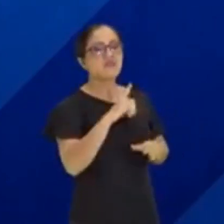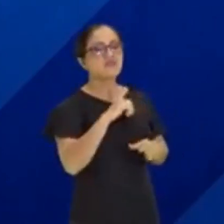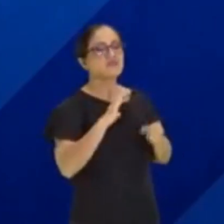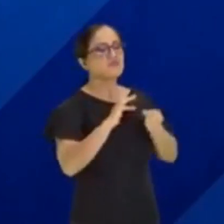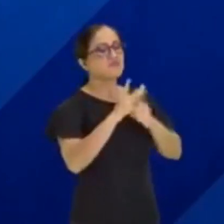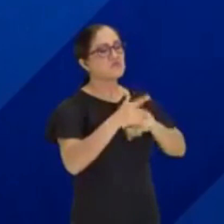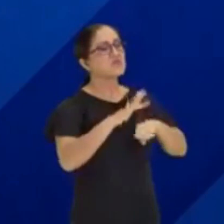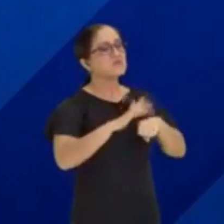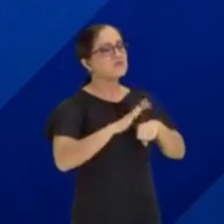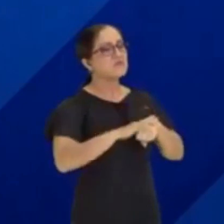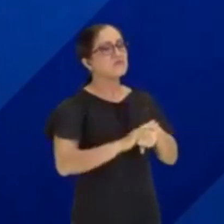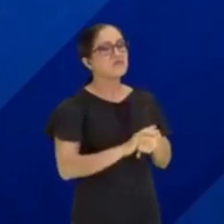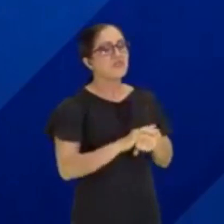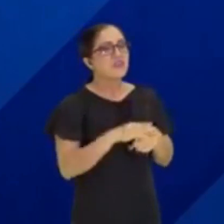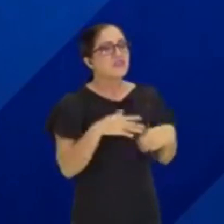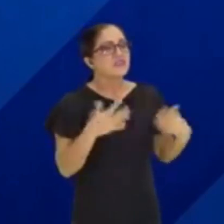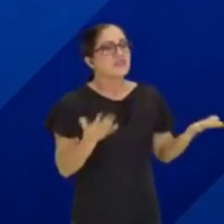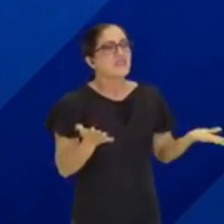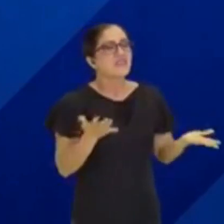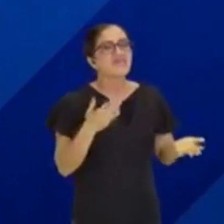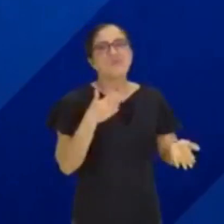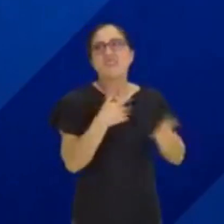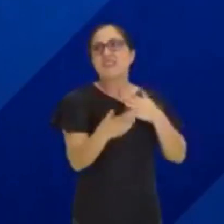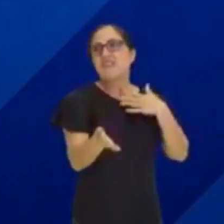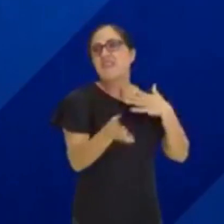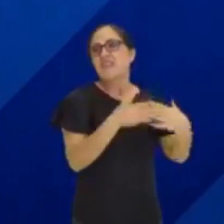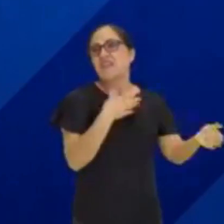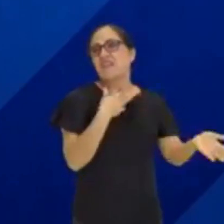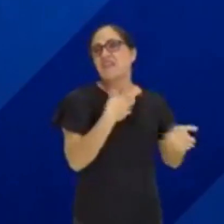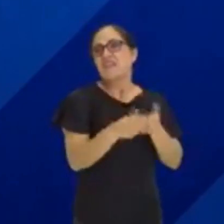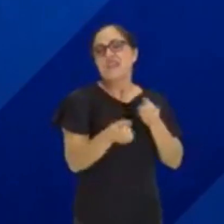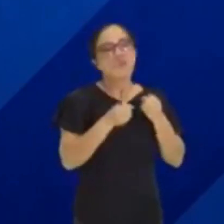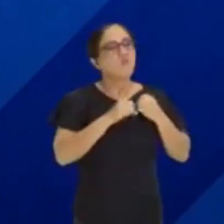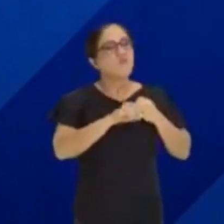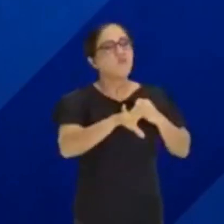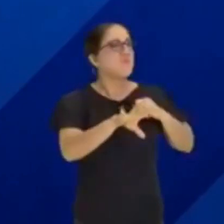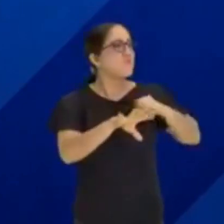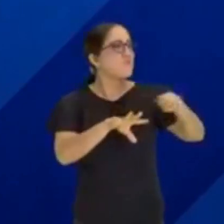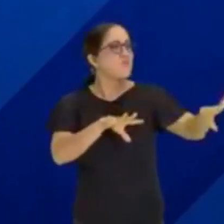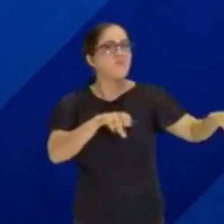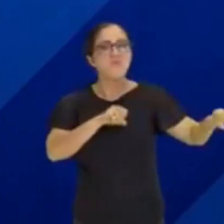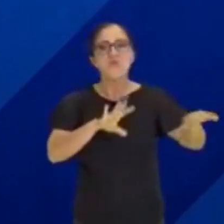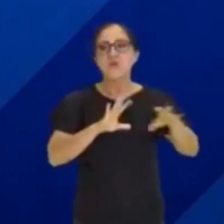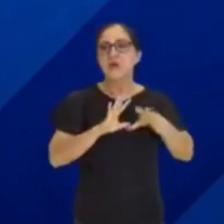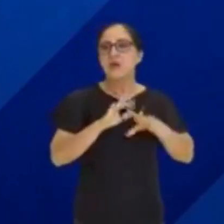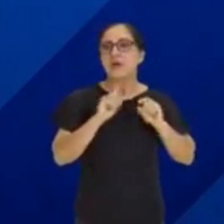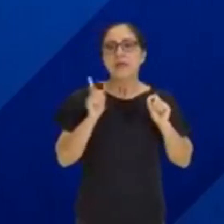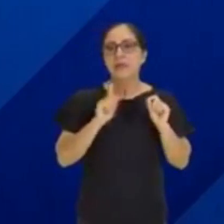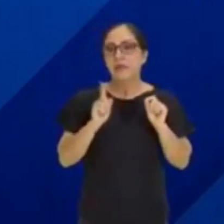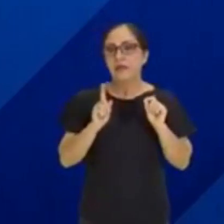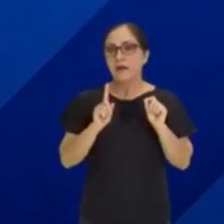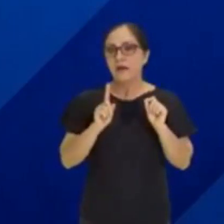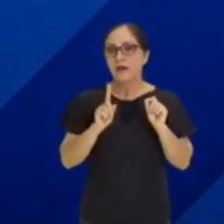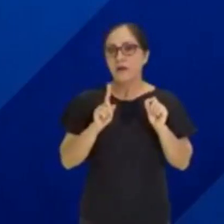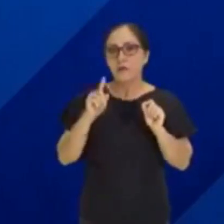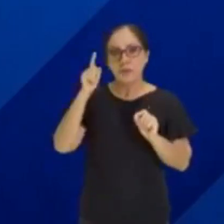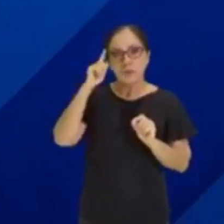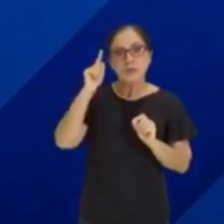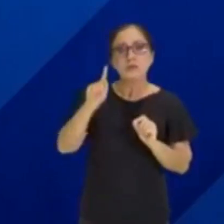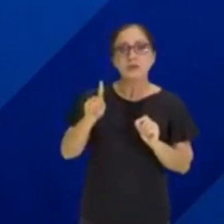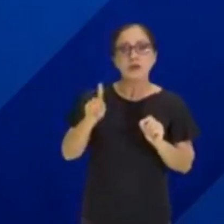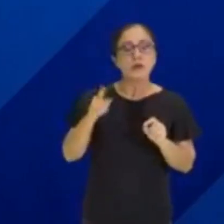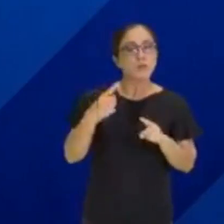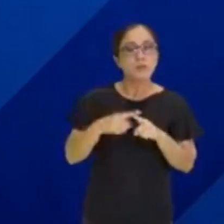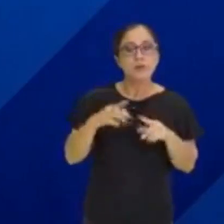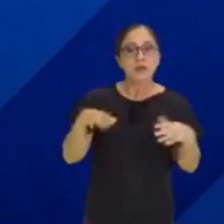já fiquei doente mesmo, então eu não estou nem aí, eu não passo mais doença para ninguém. esse pensamento bobo, porque até então